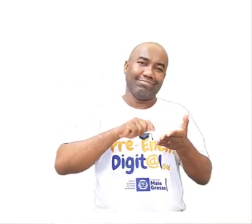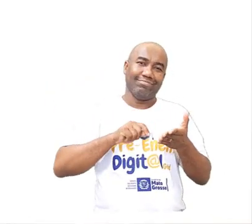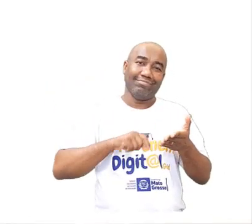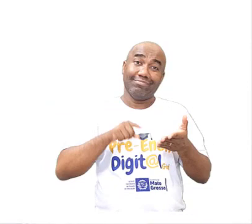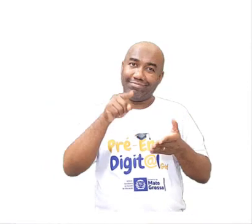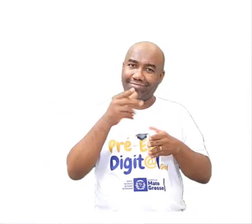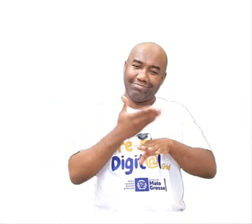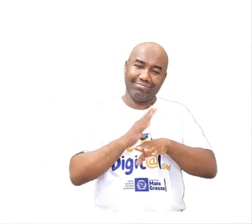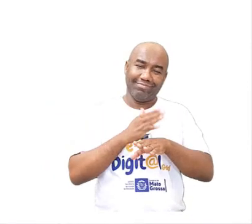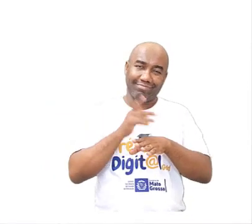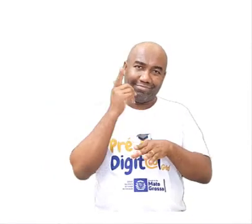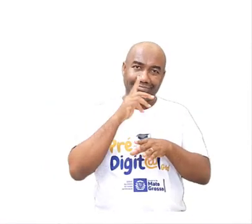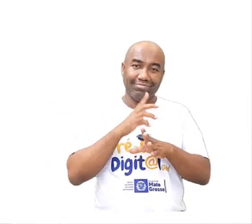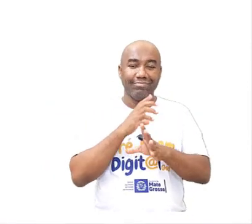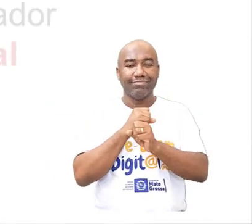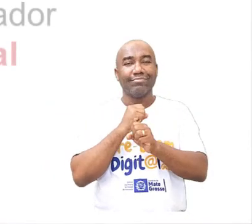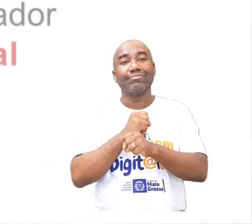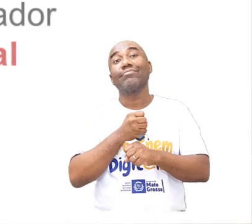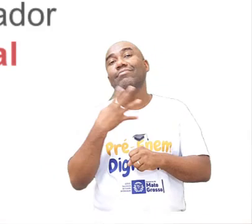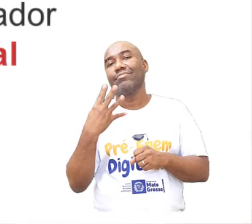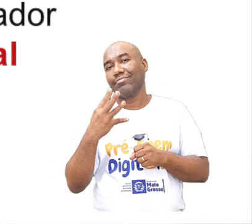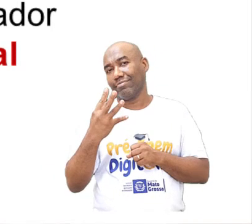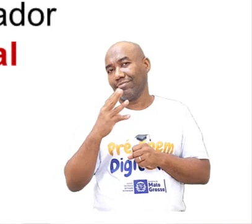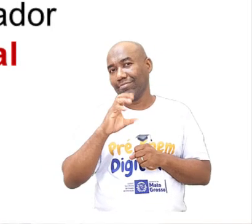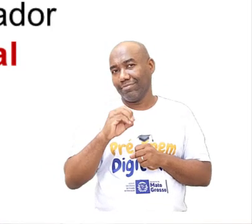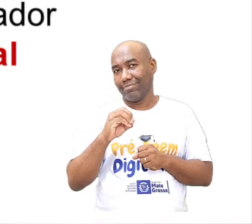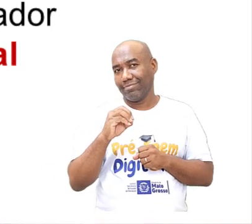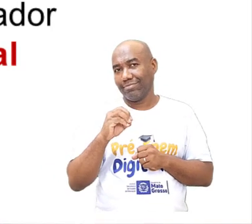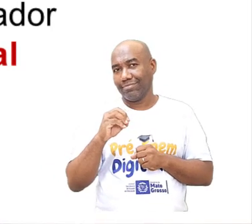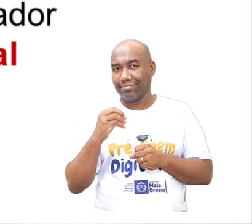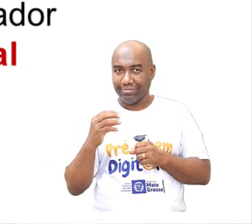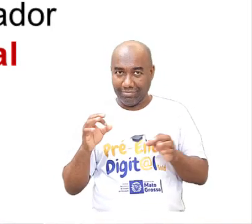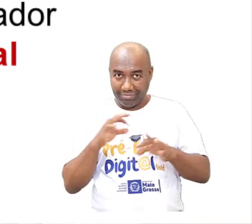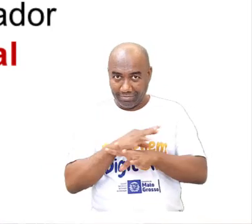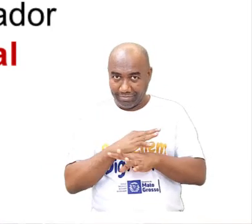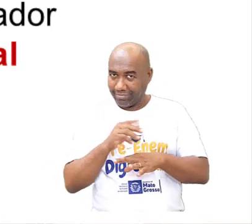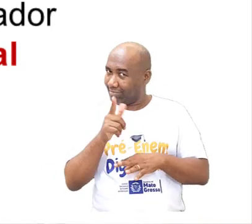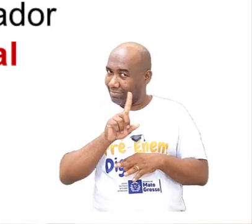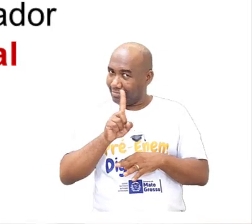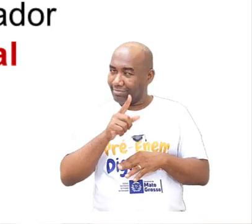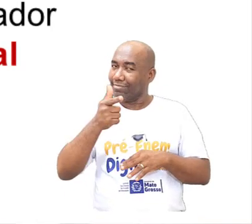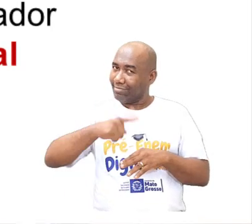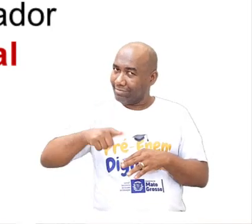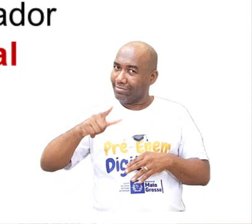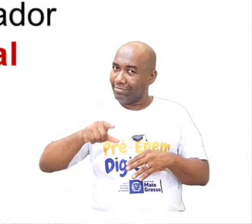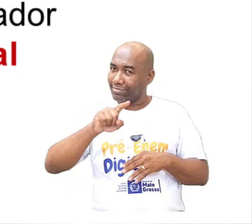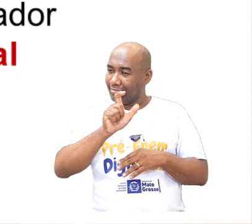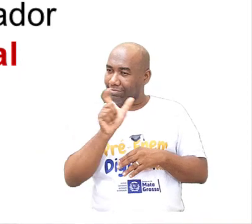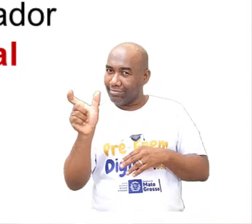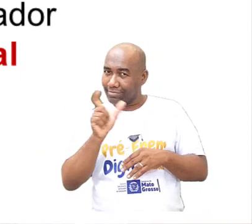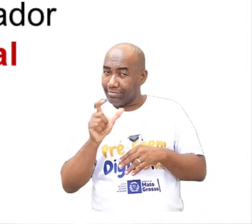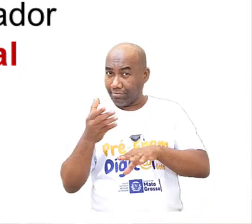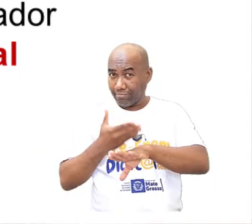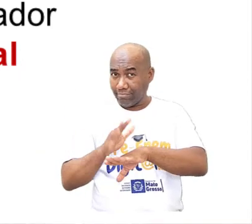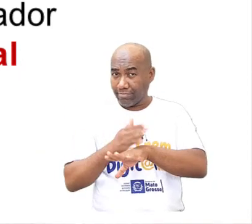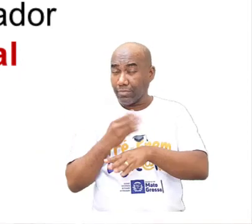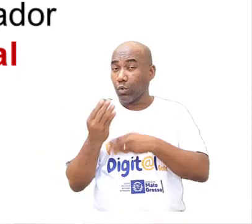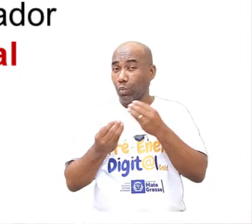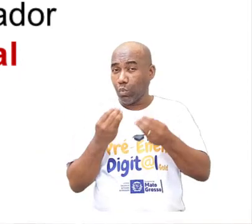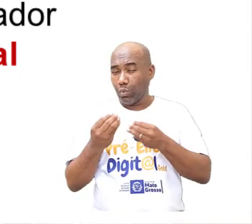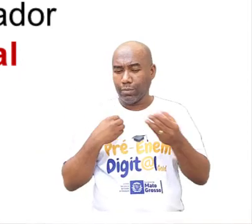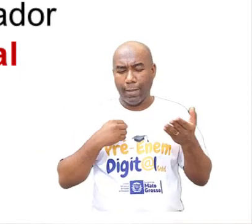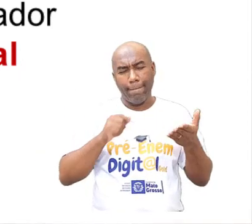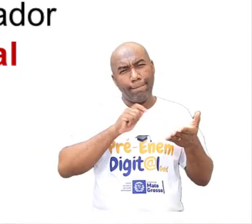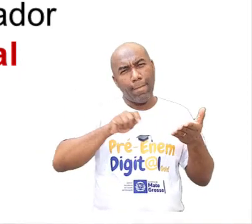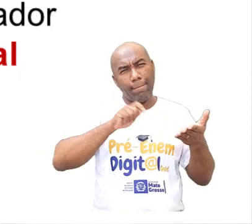garante o quê? Mais 40 pontos. Acabou? Não acabou. E aí nós temos o efeito. O que que é o